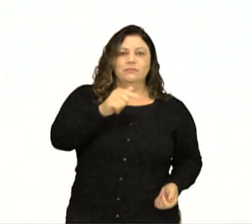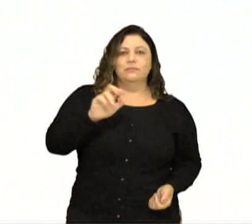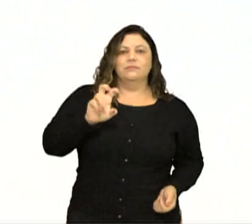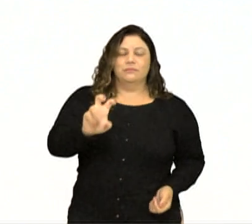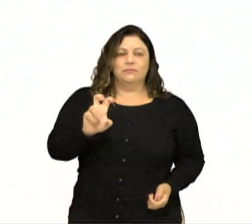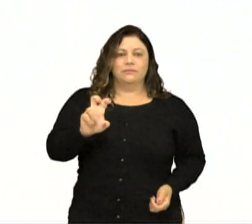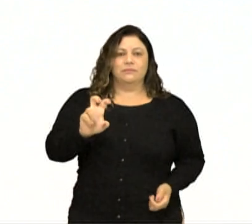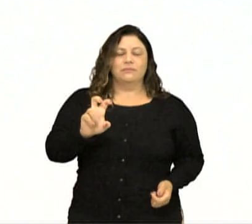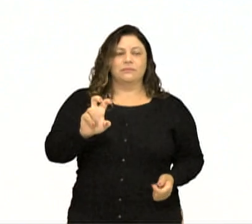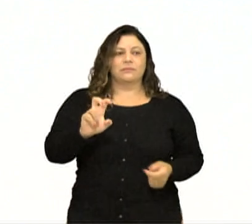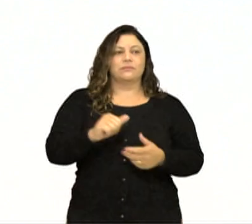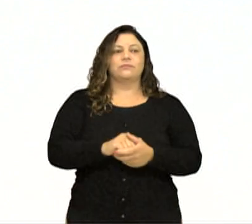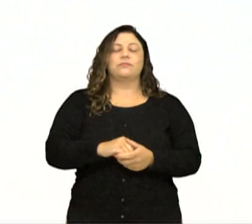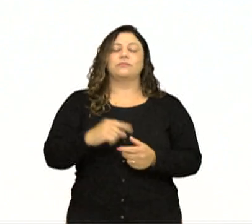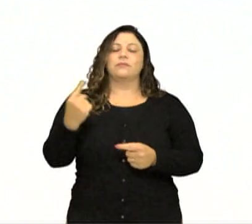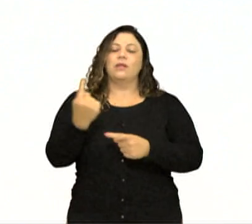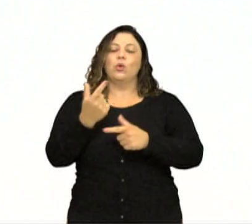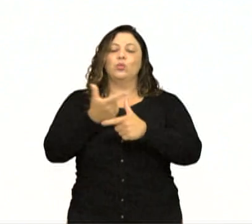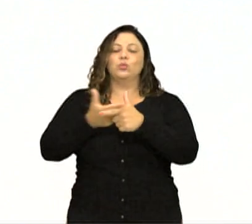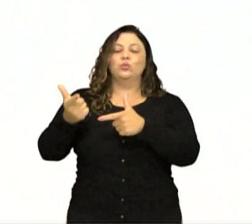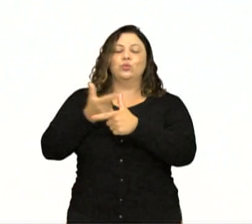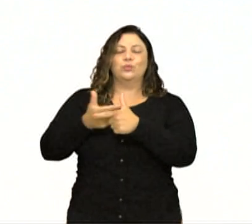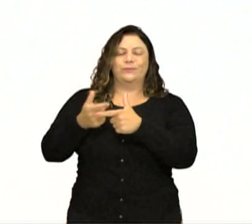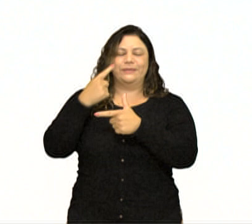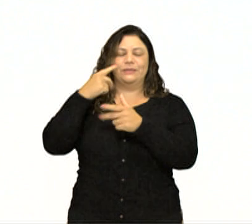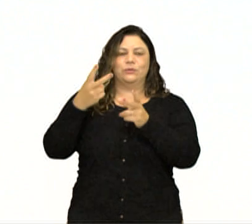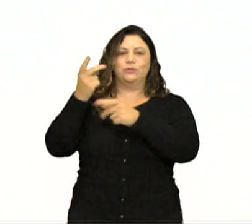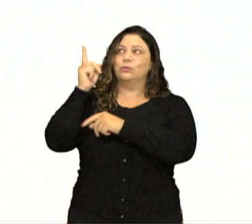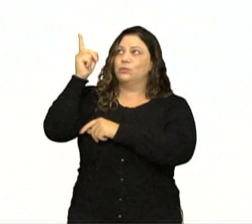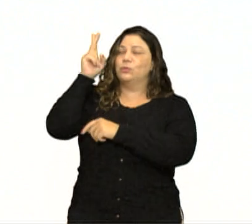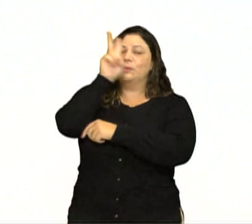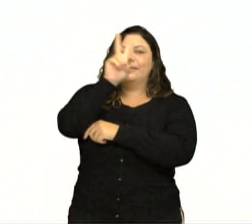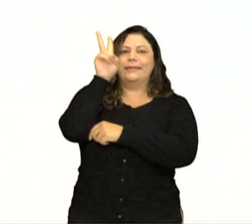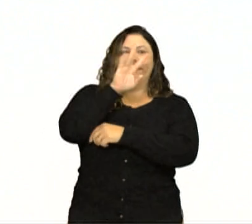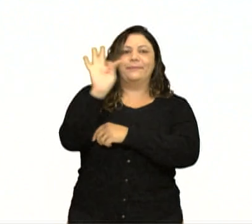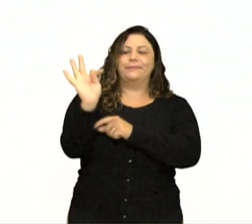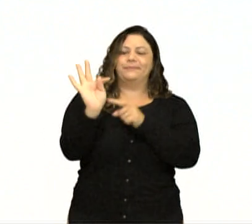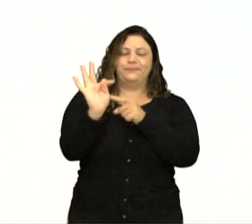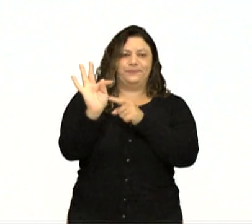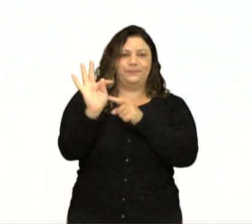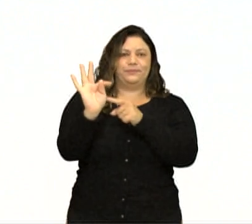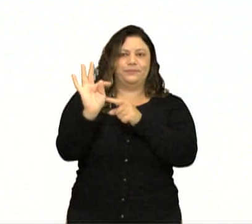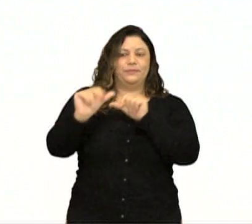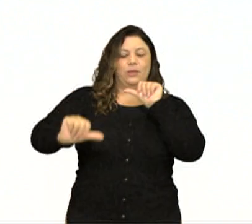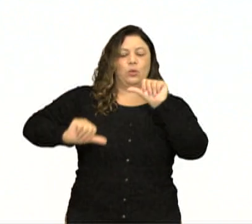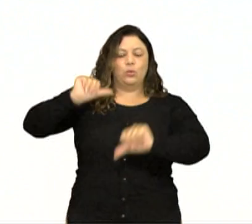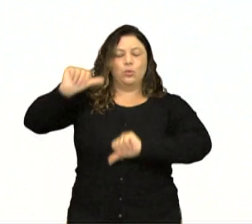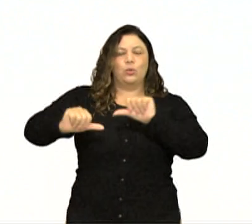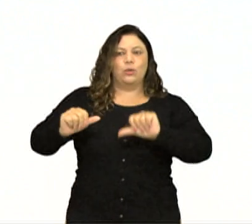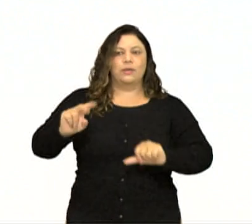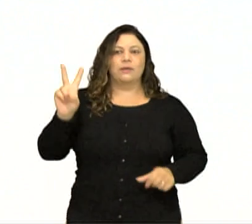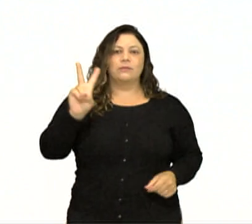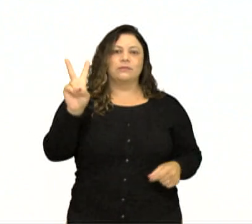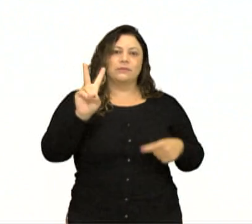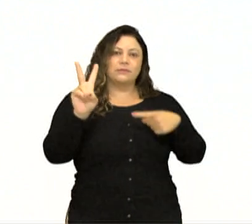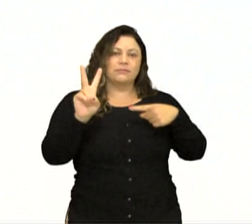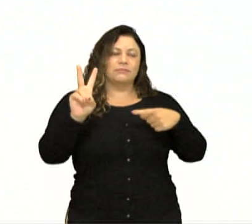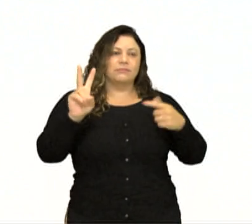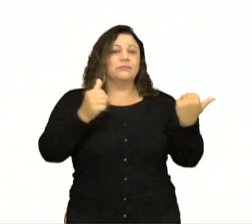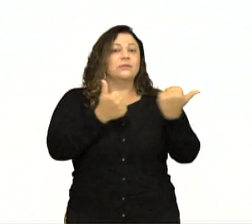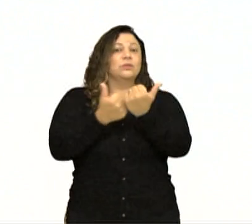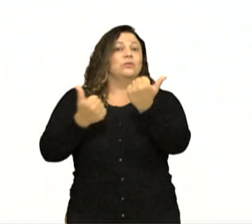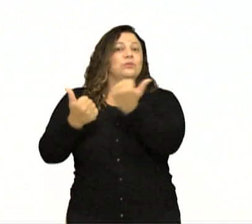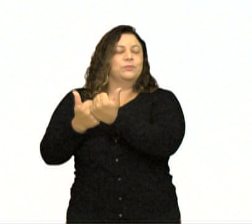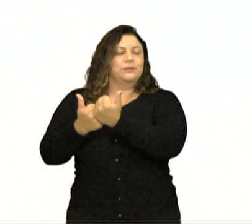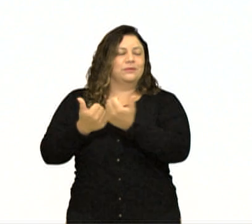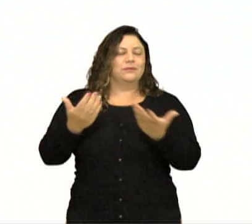11 dividido pela velocidade. Pessoal, lembre-se, o tempo está aqui, você troca de lugar com a velocidade. E aí você substitui